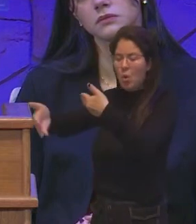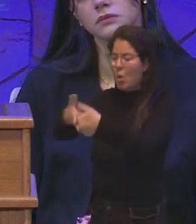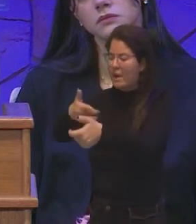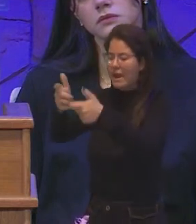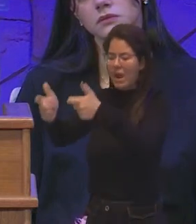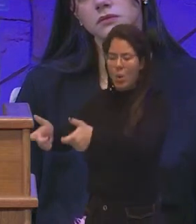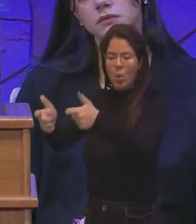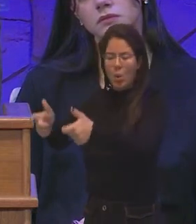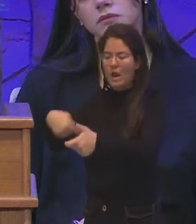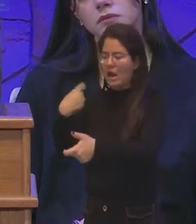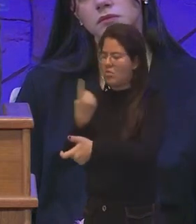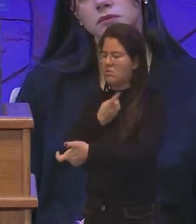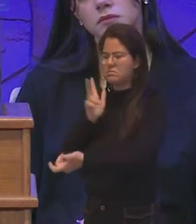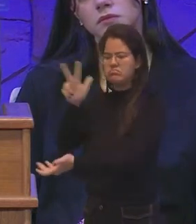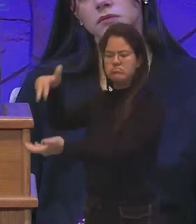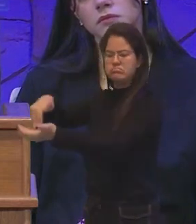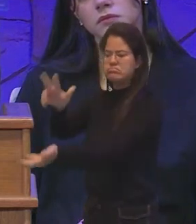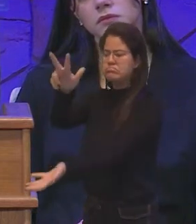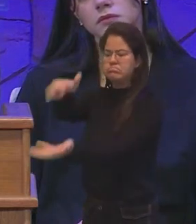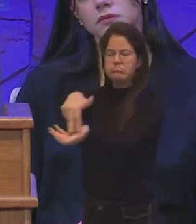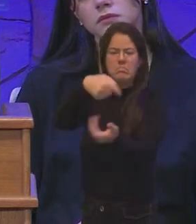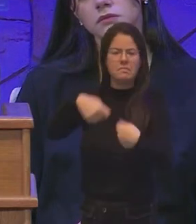E qual que será o resultado disso?